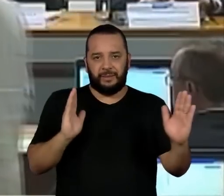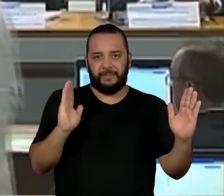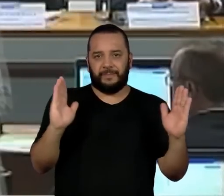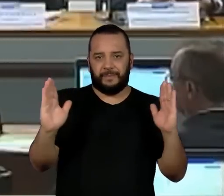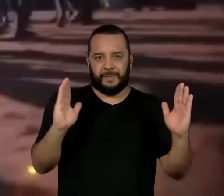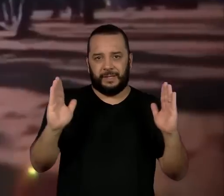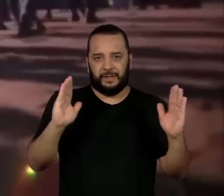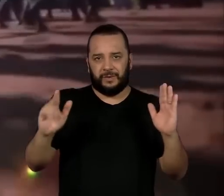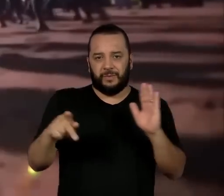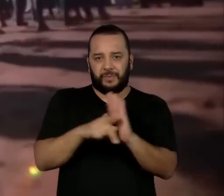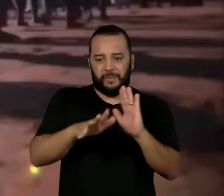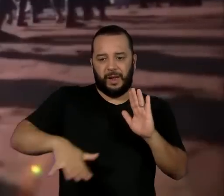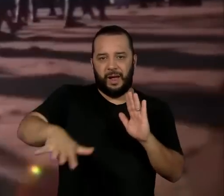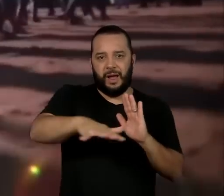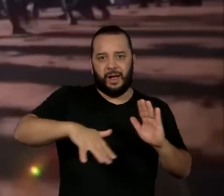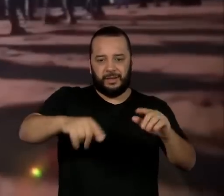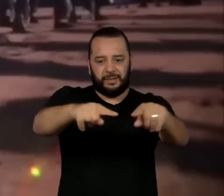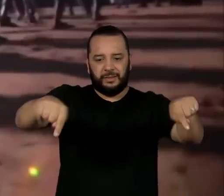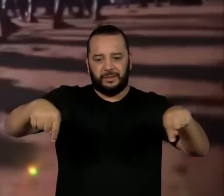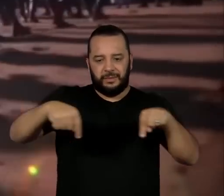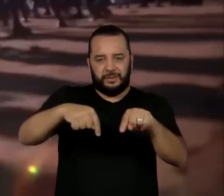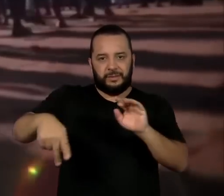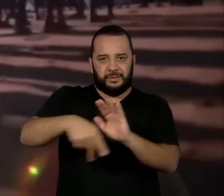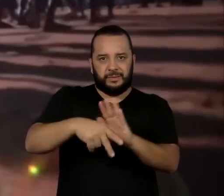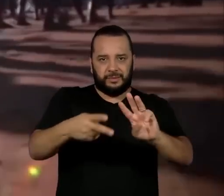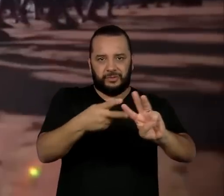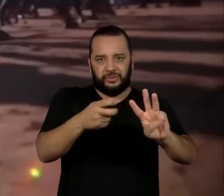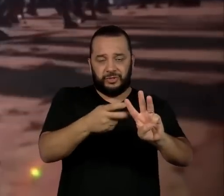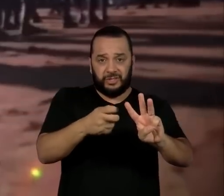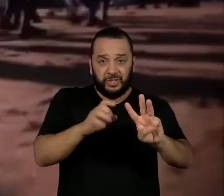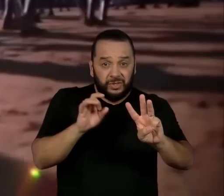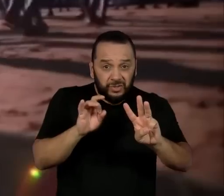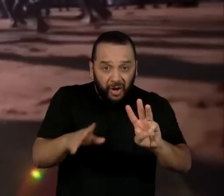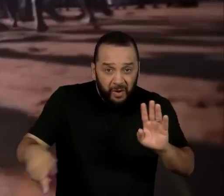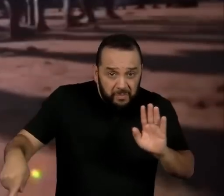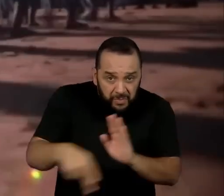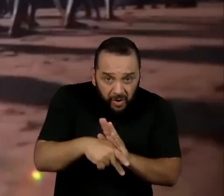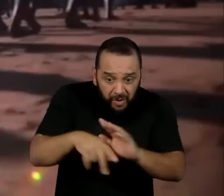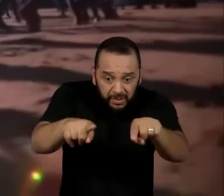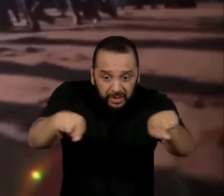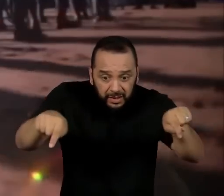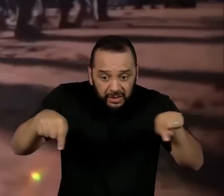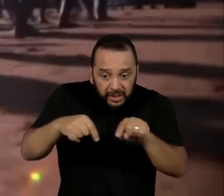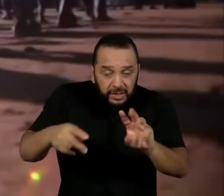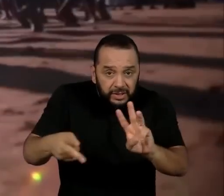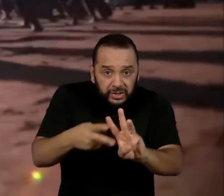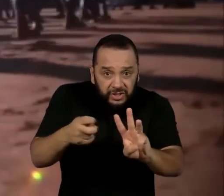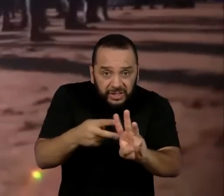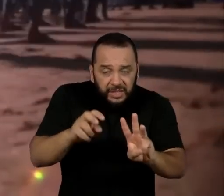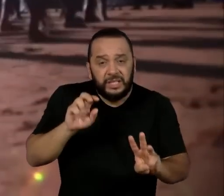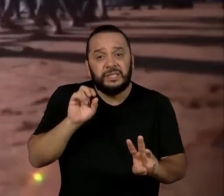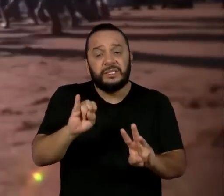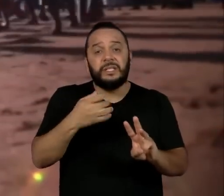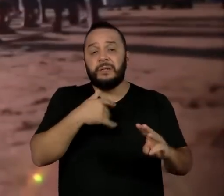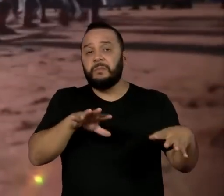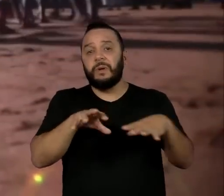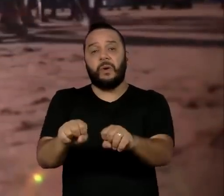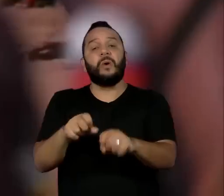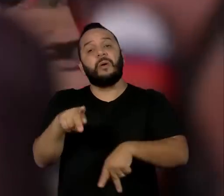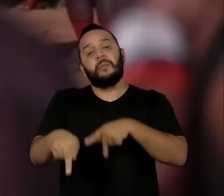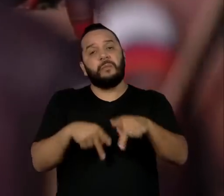Pelo texto, um território só poderá ser considerado indígena e ser demarcado se tiver sido ocupado por